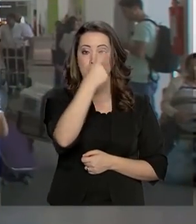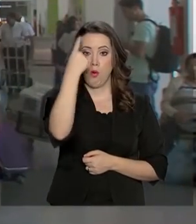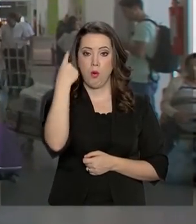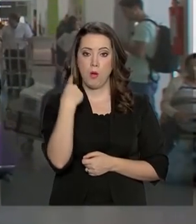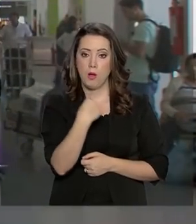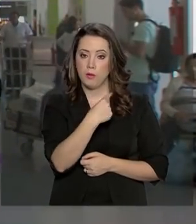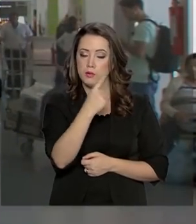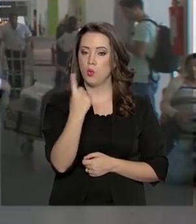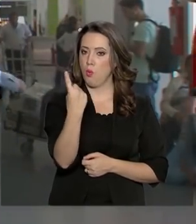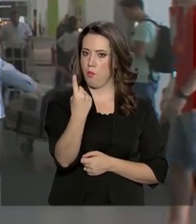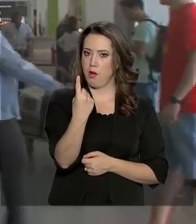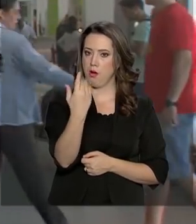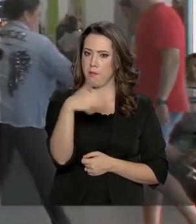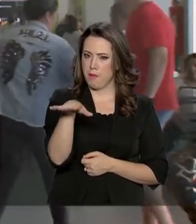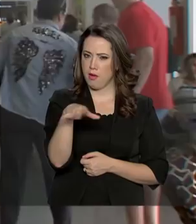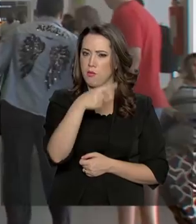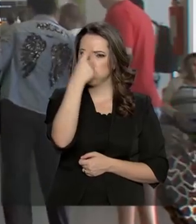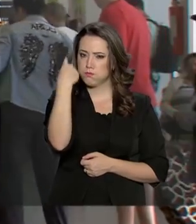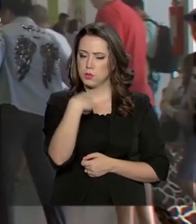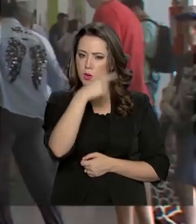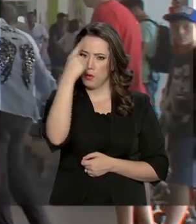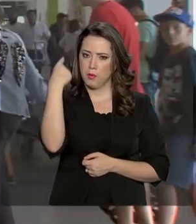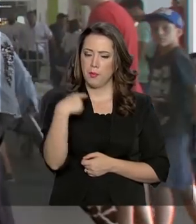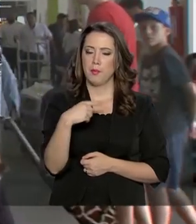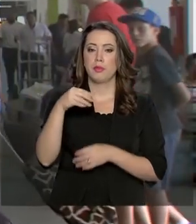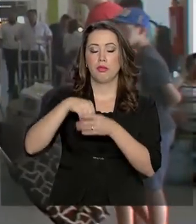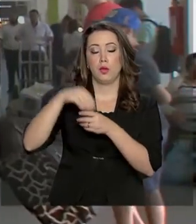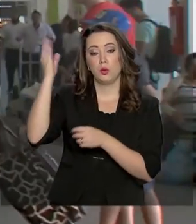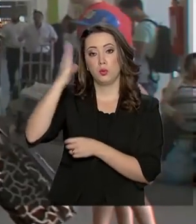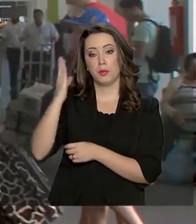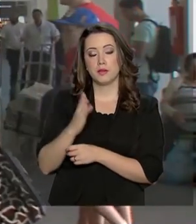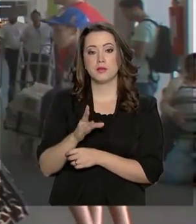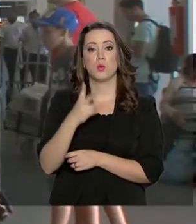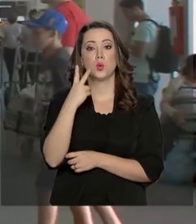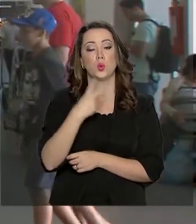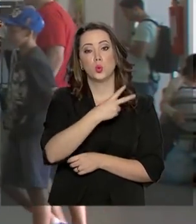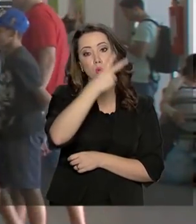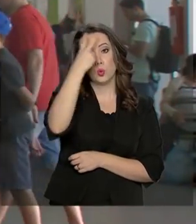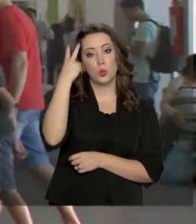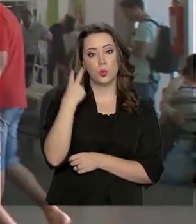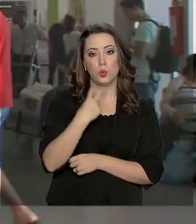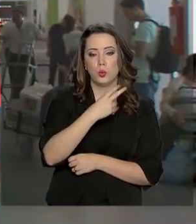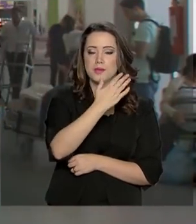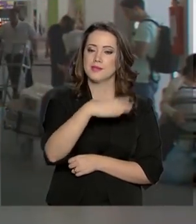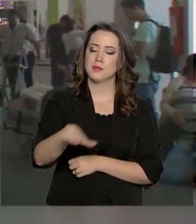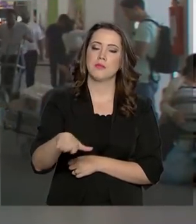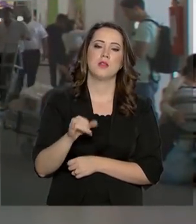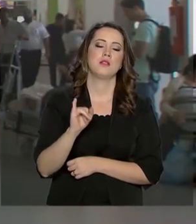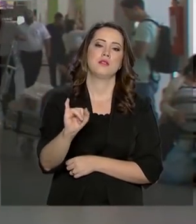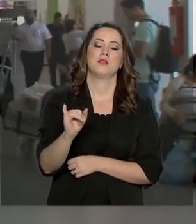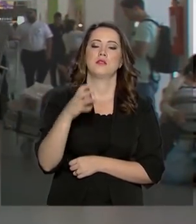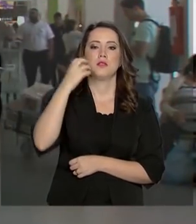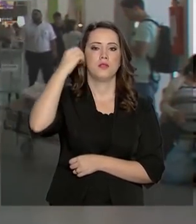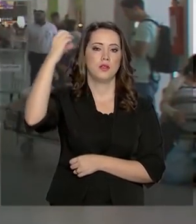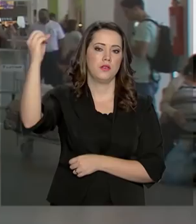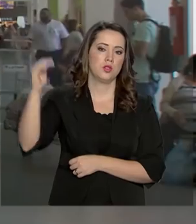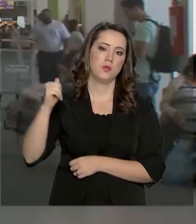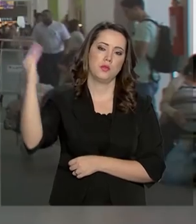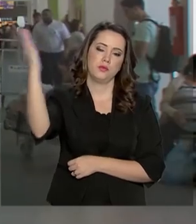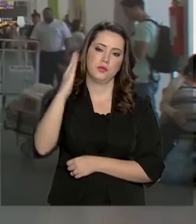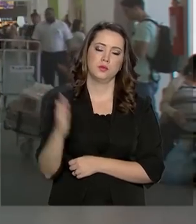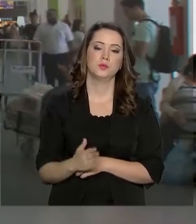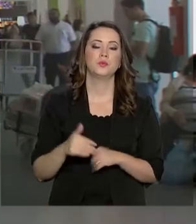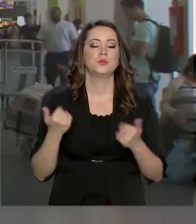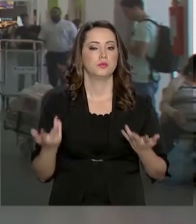de antecedência para os voos domésticos, ou seja, os voos nacionais, e com 2 horas e meia de antecedência para os voos